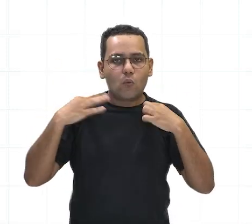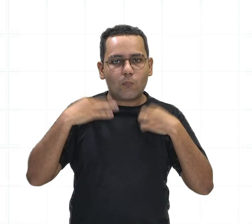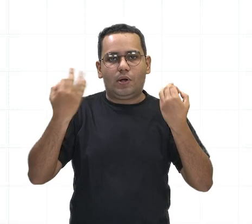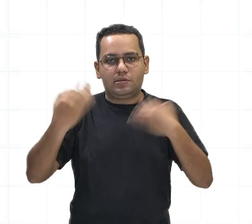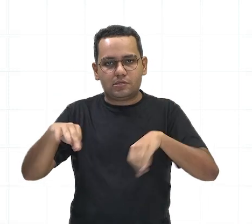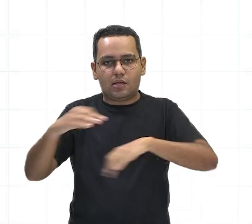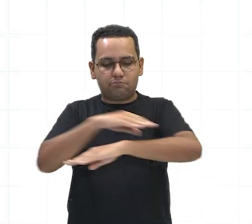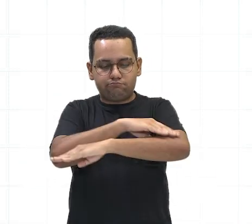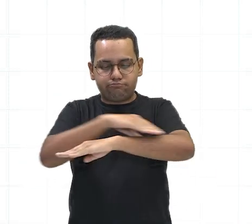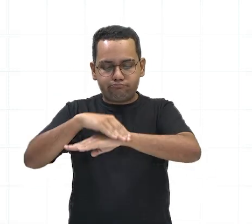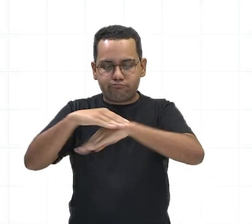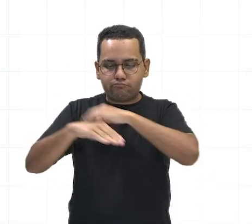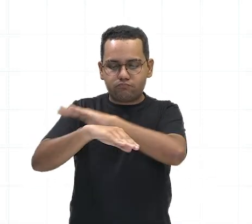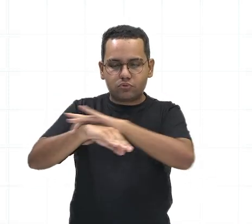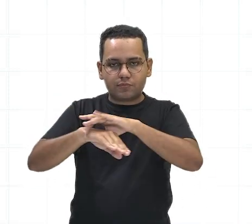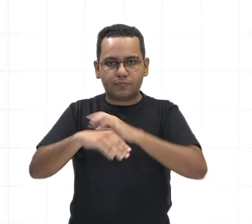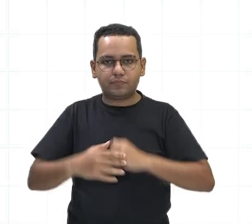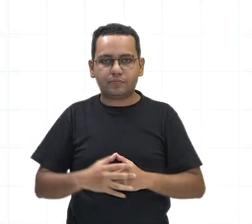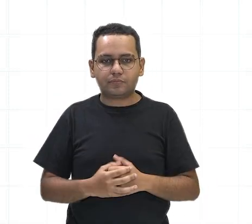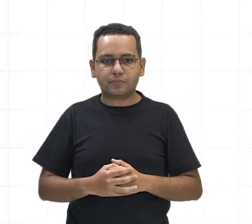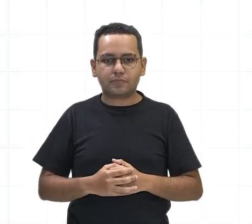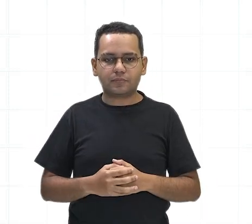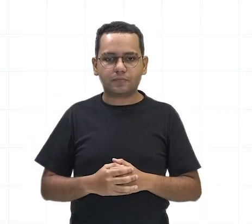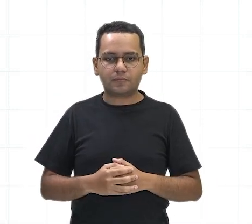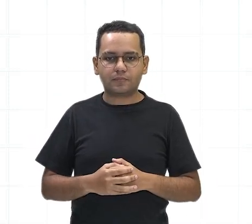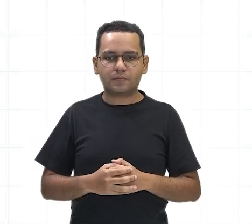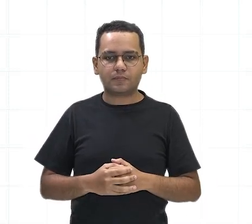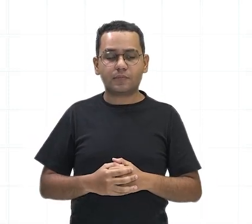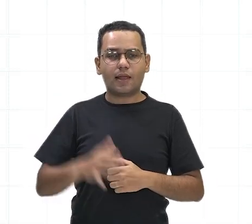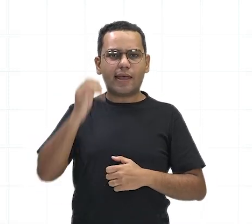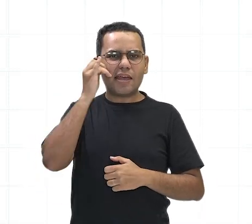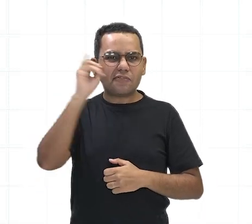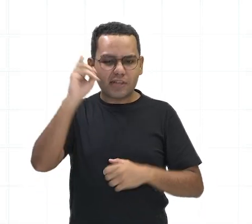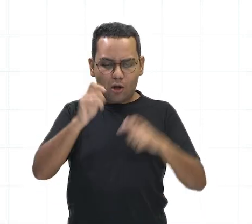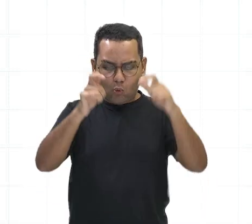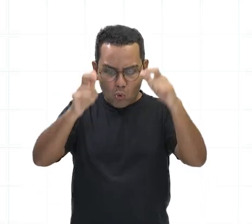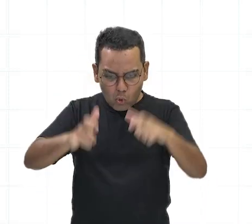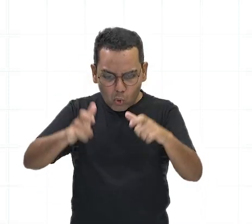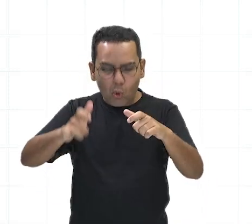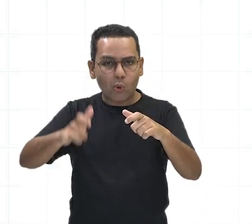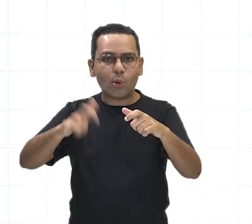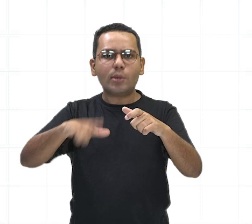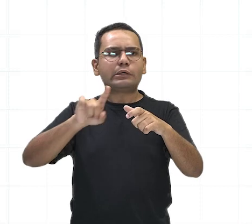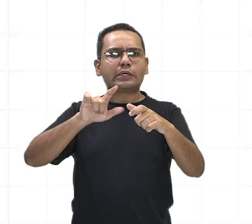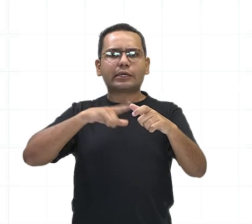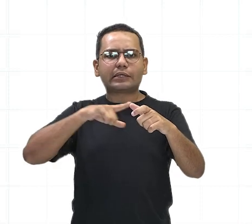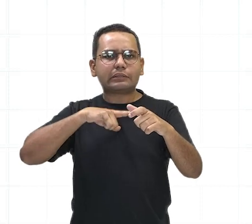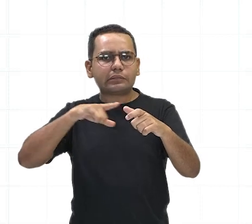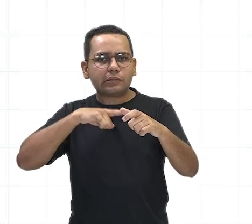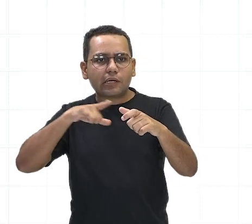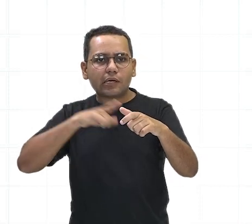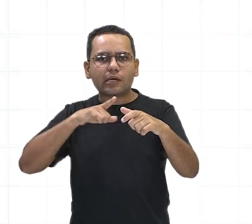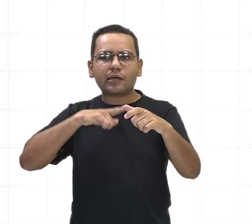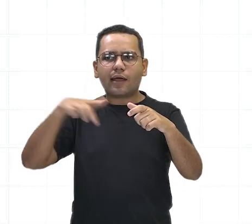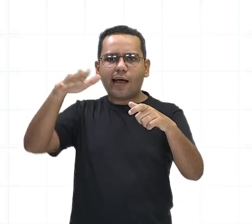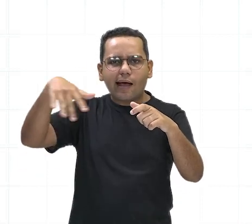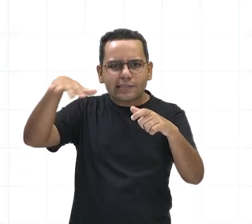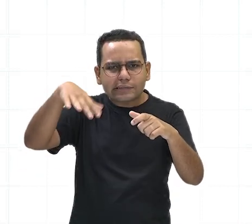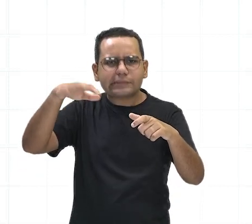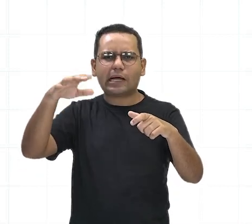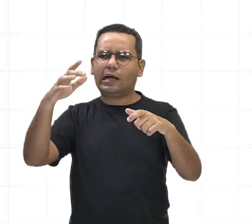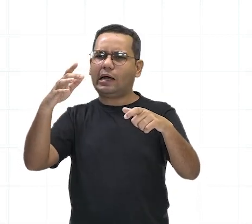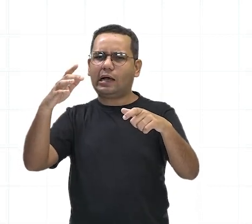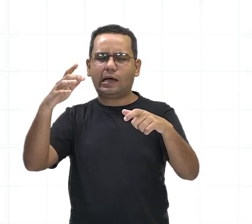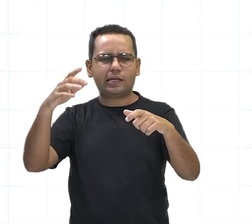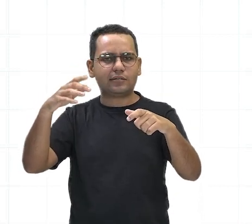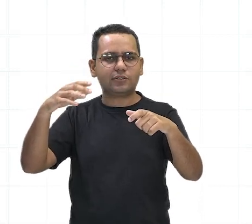adequadas, né? Evitar ficar expostos ali em locais onde é comum, né, ter casos de malária, por volta ali